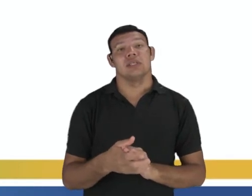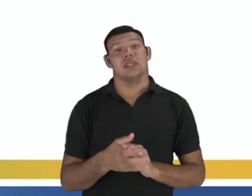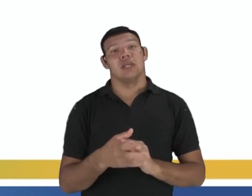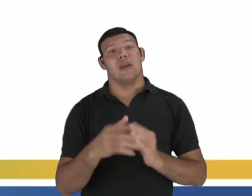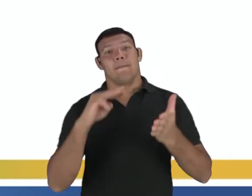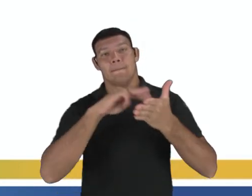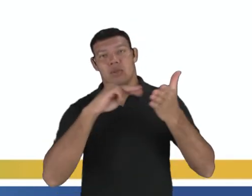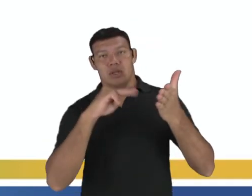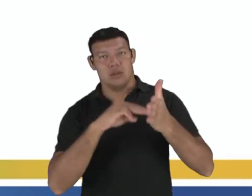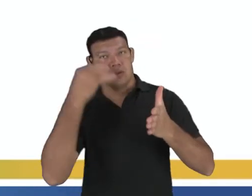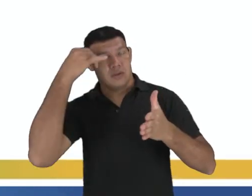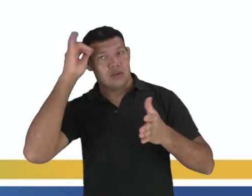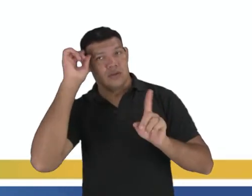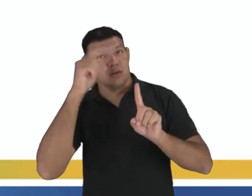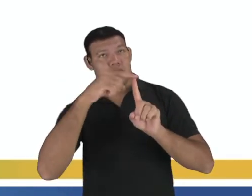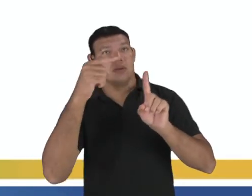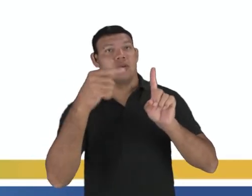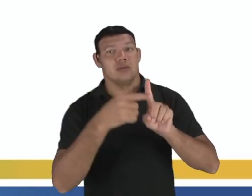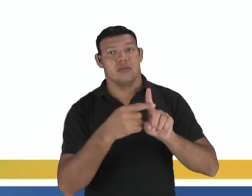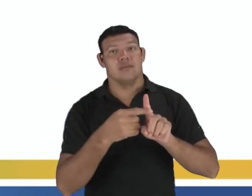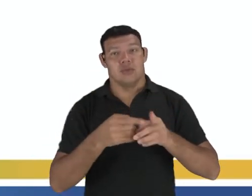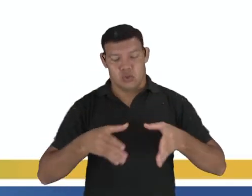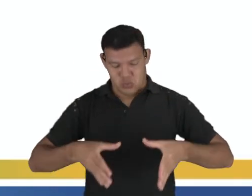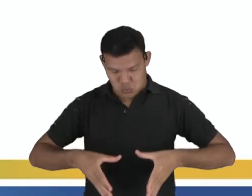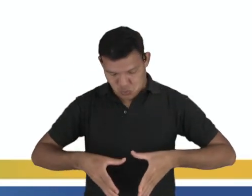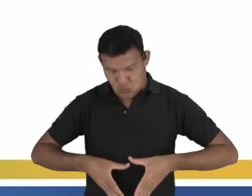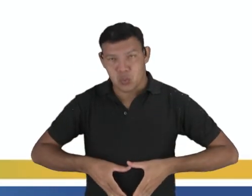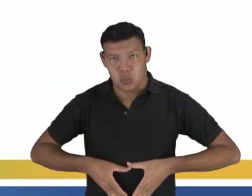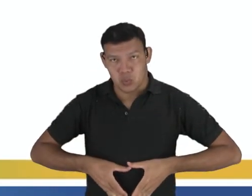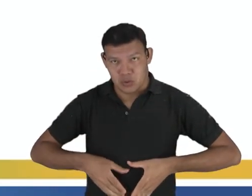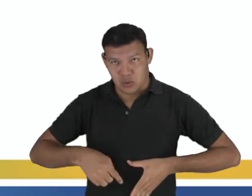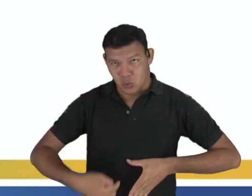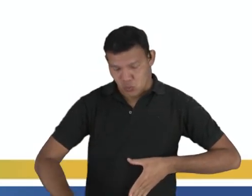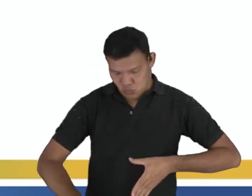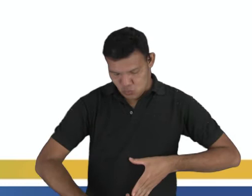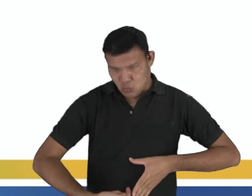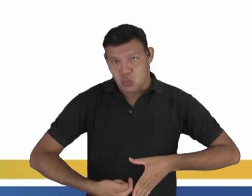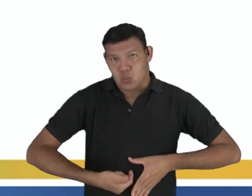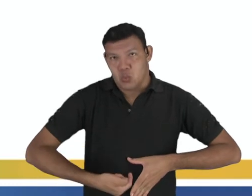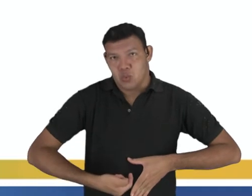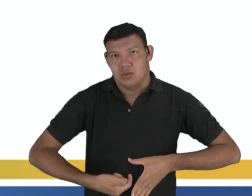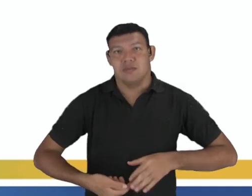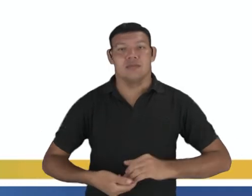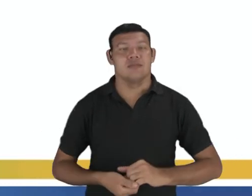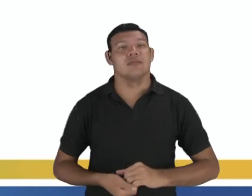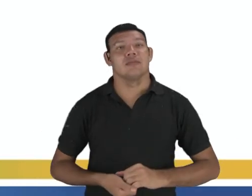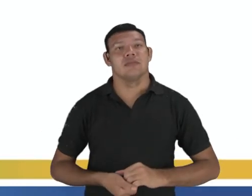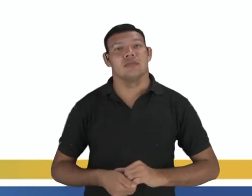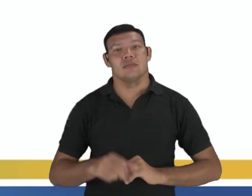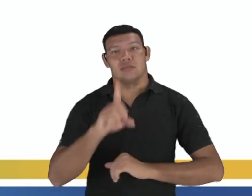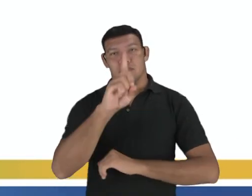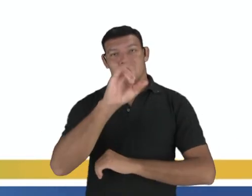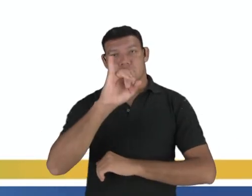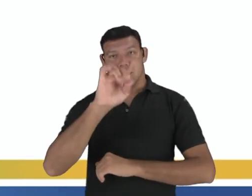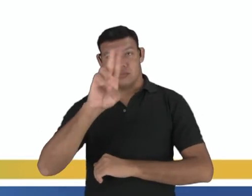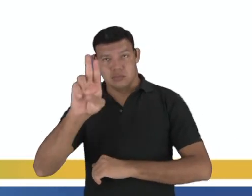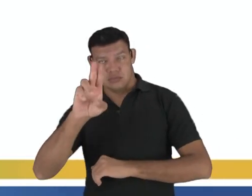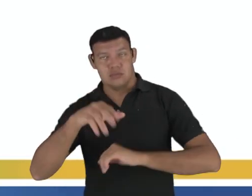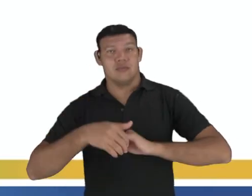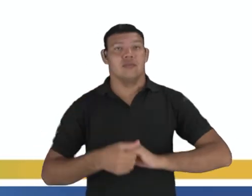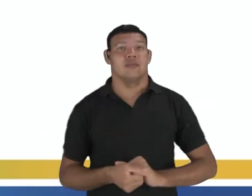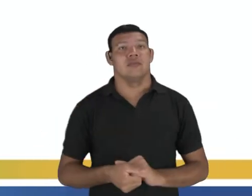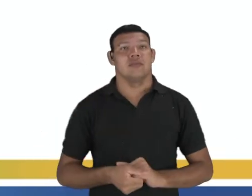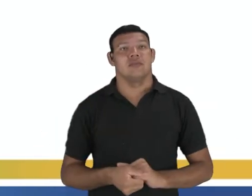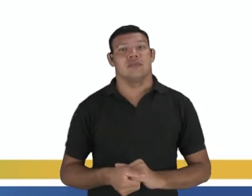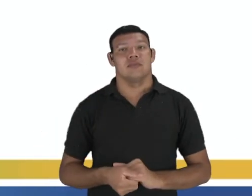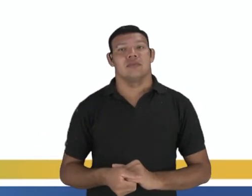contraceptivos intra-uterinos Como o próprio nome diz que são colocados dentro do útero um exemplo que tá na telinha para vocês é o DIU